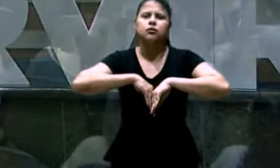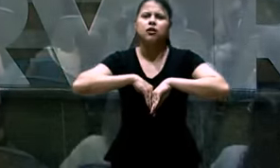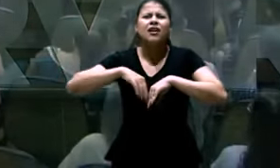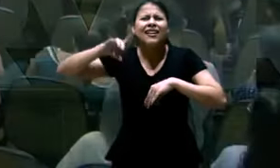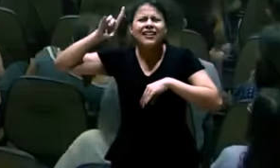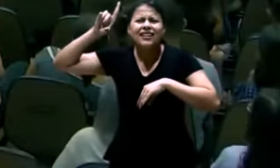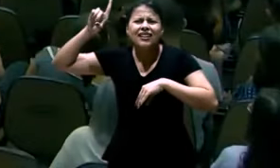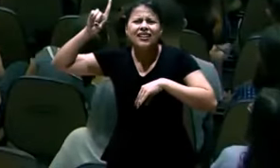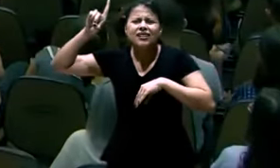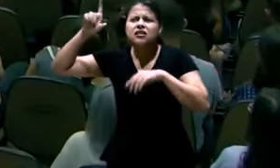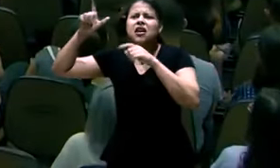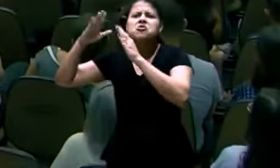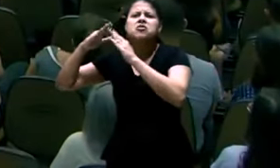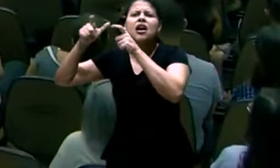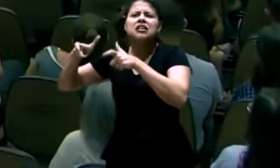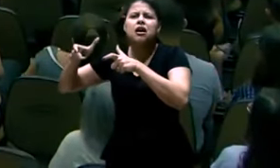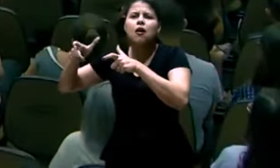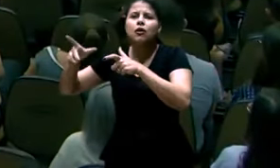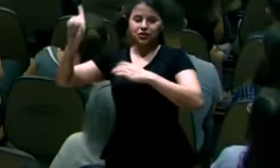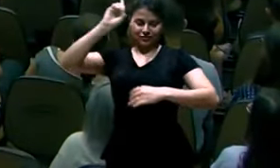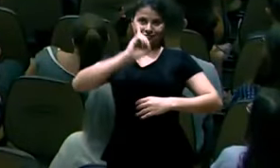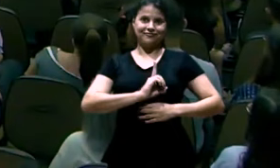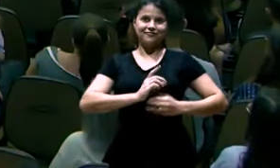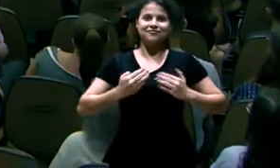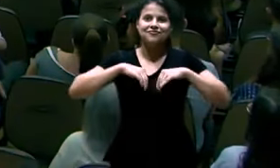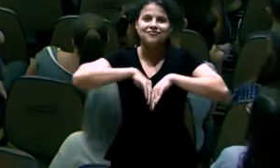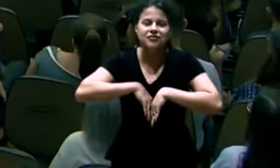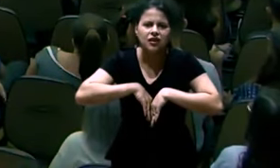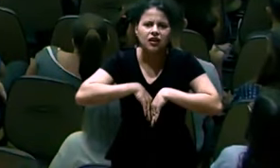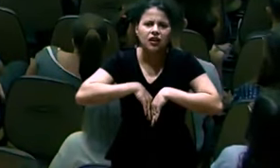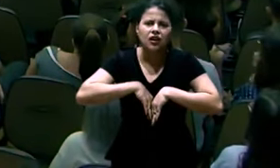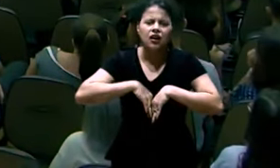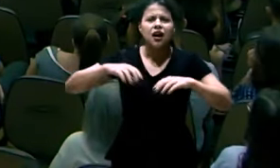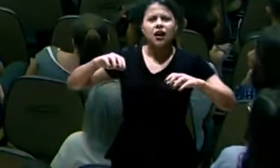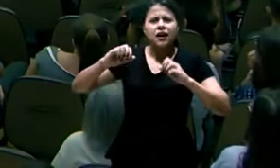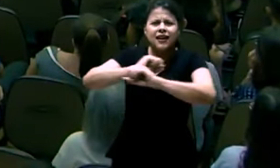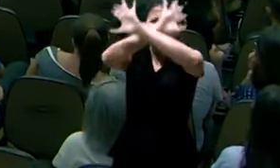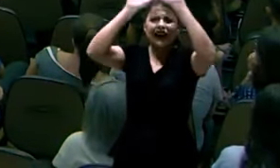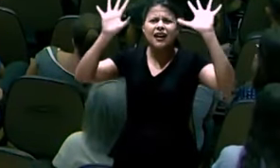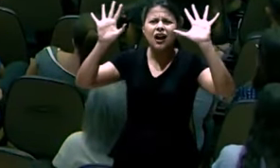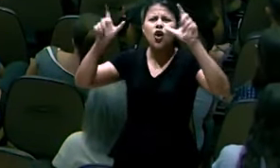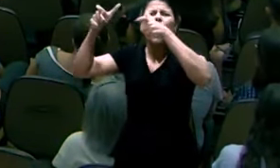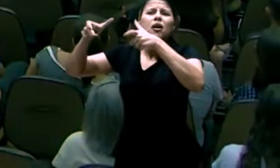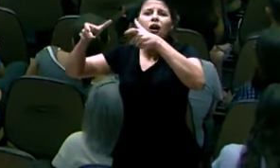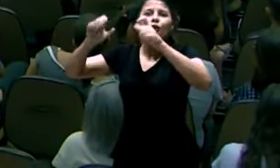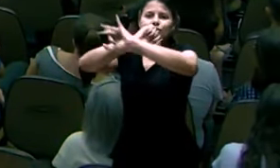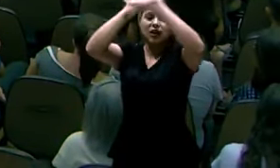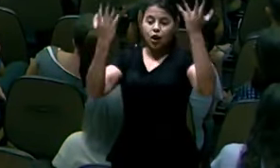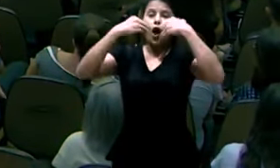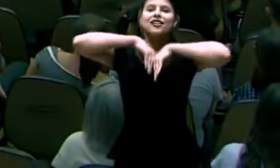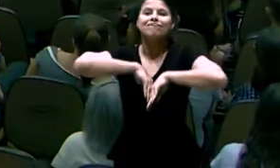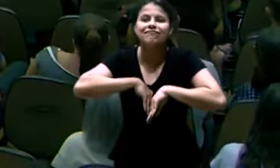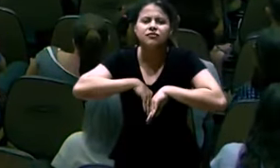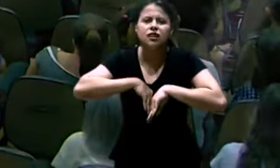glória habita aí. Então a adoração não acabou às 19, não. Não vai acabar às 20, não. E nem às 21 horas,